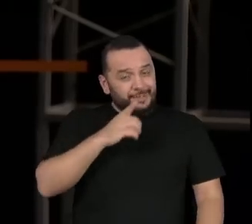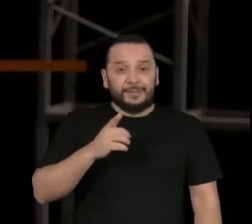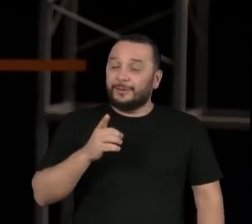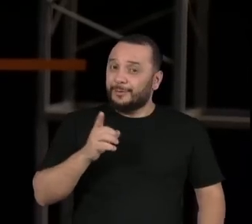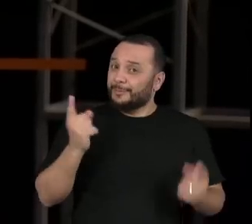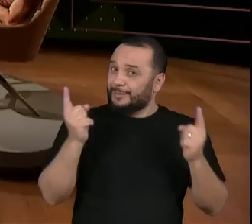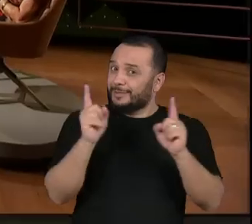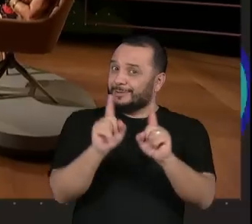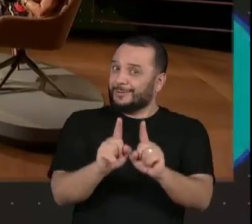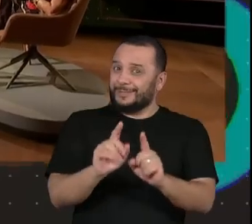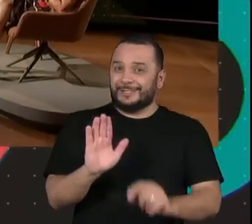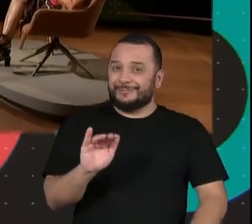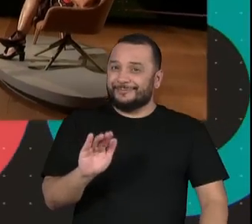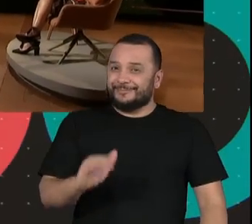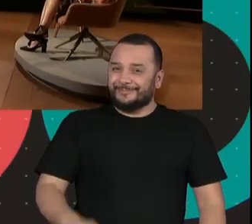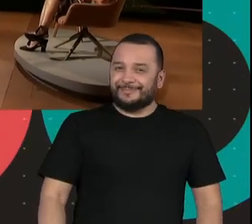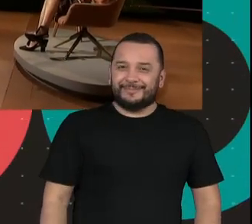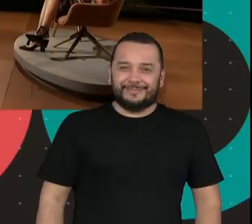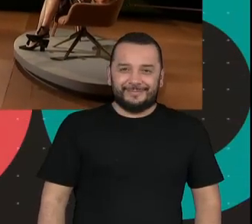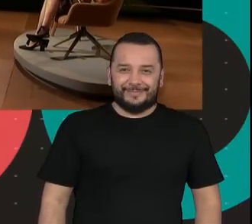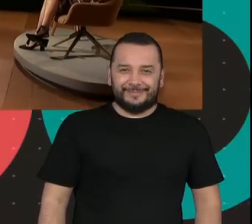o Persona.